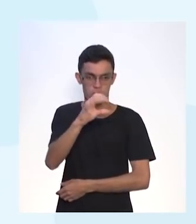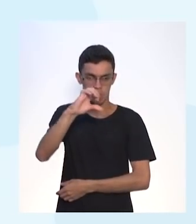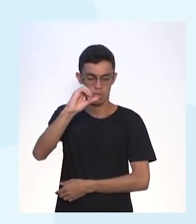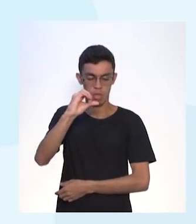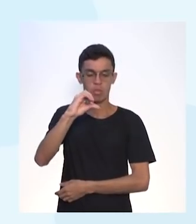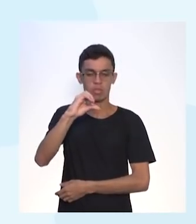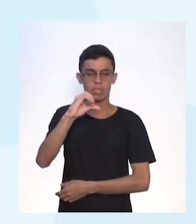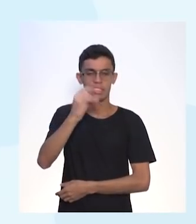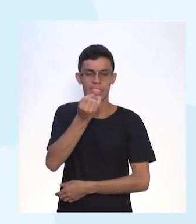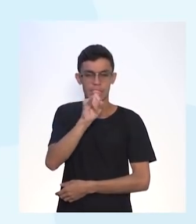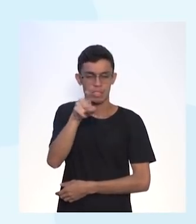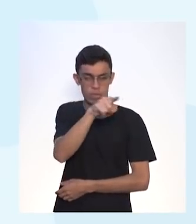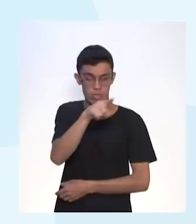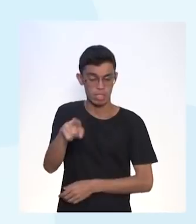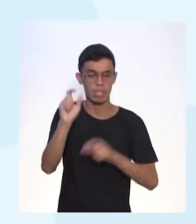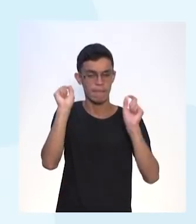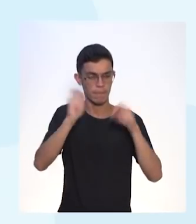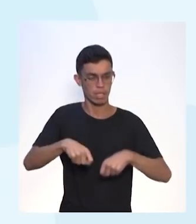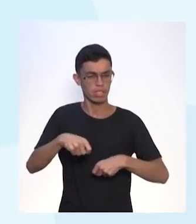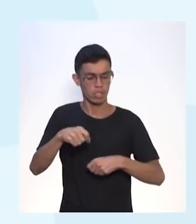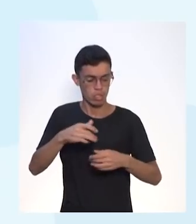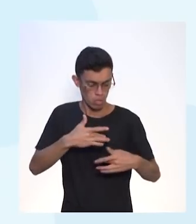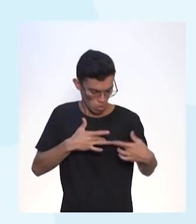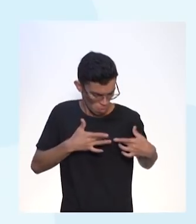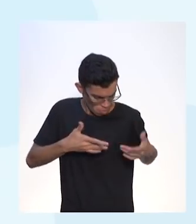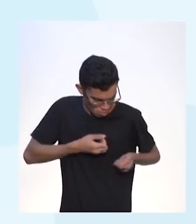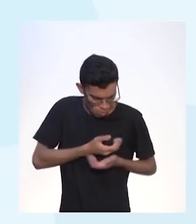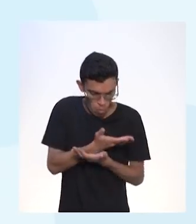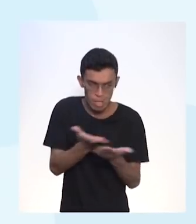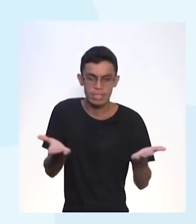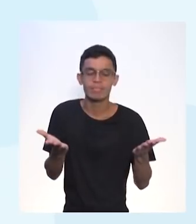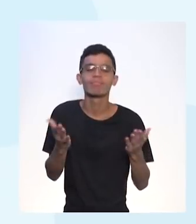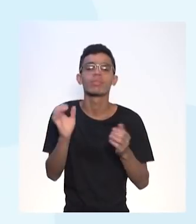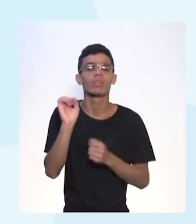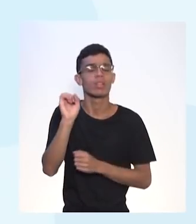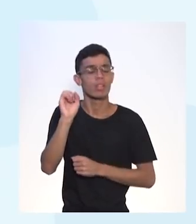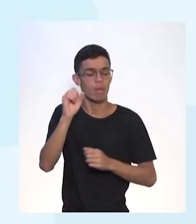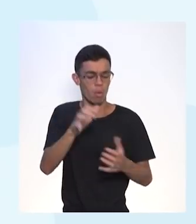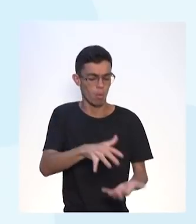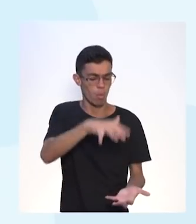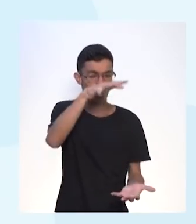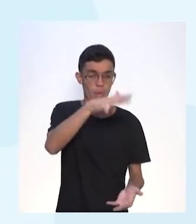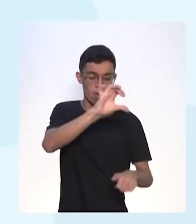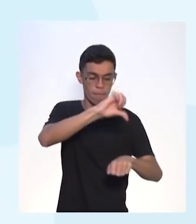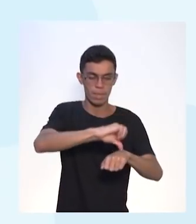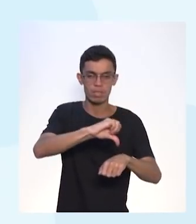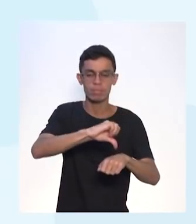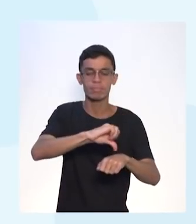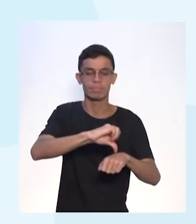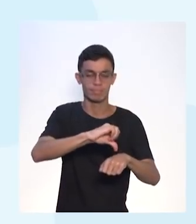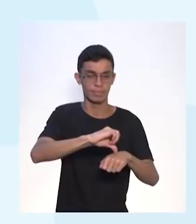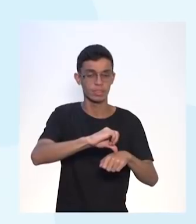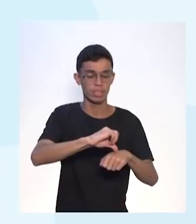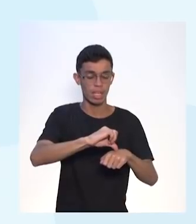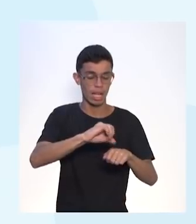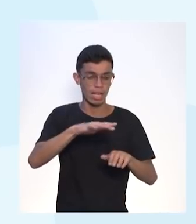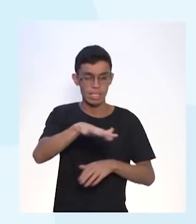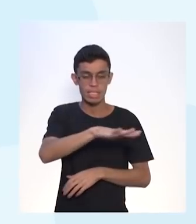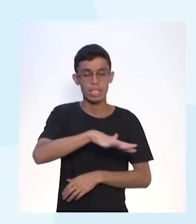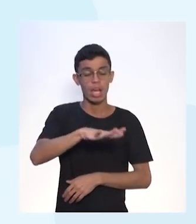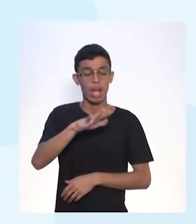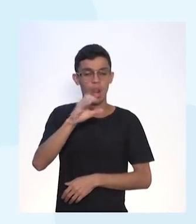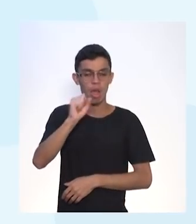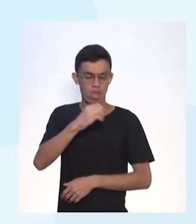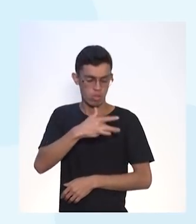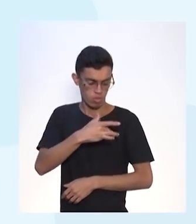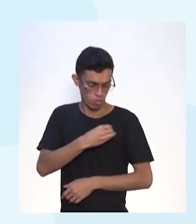se você pode doar, procure um banco de leite humano, que está bem pequeno.